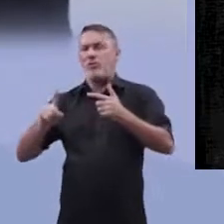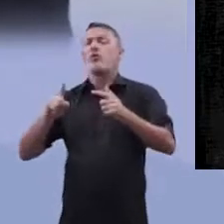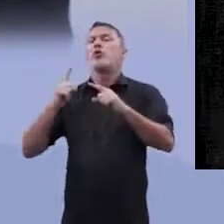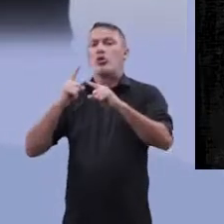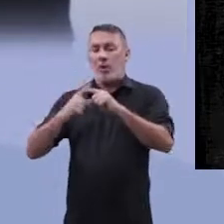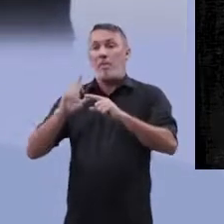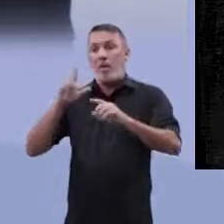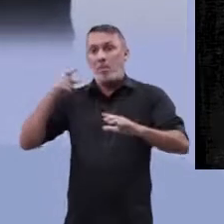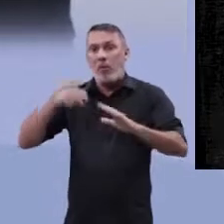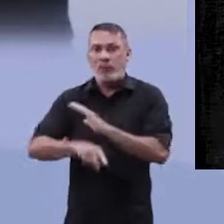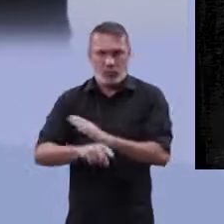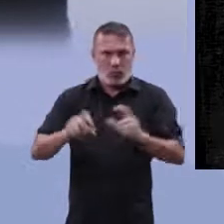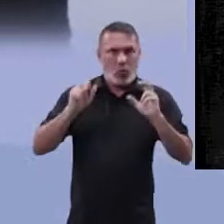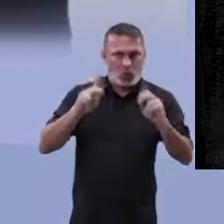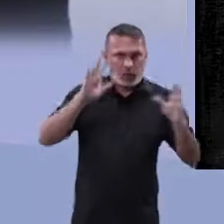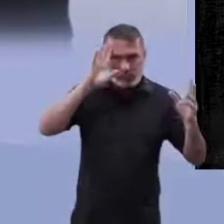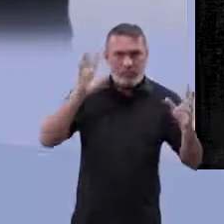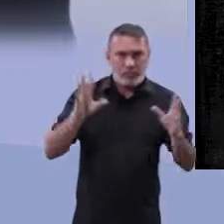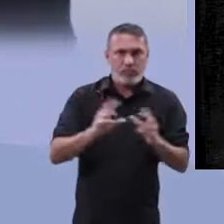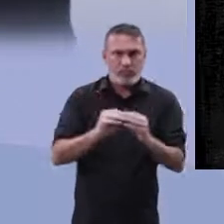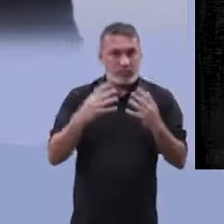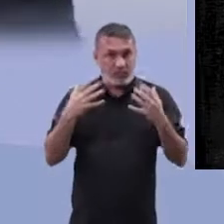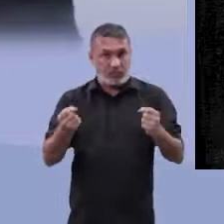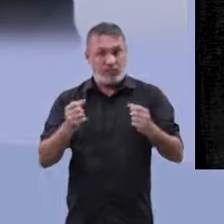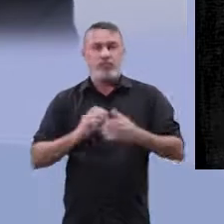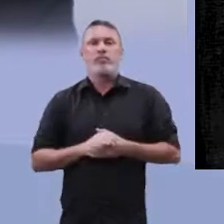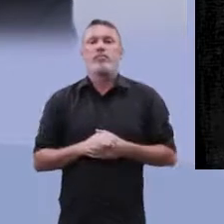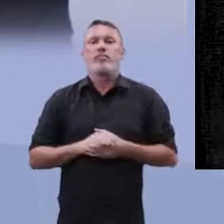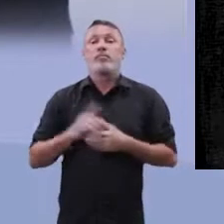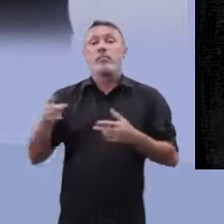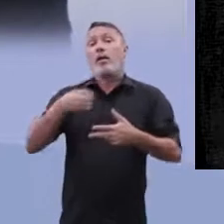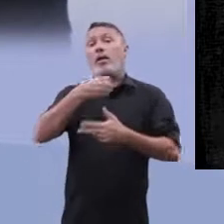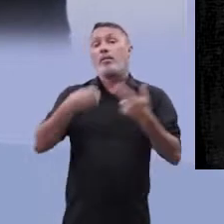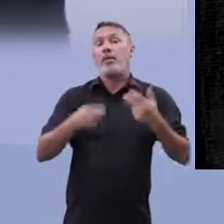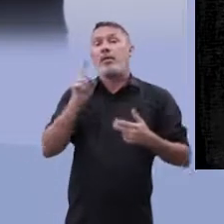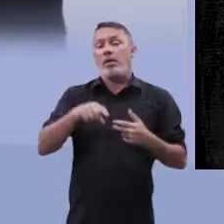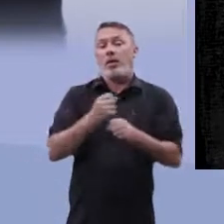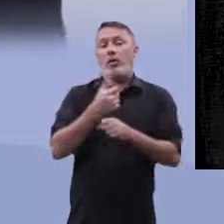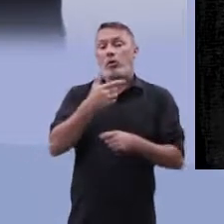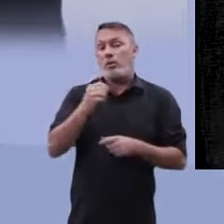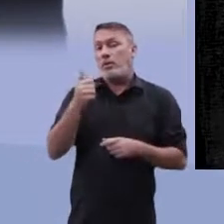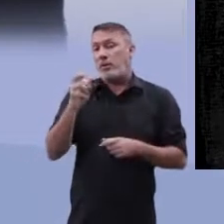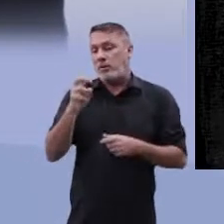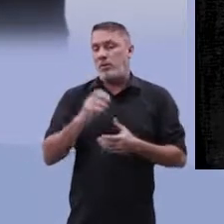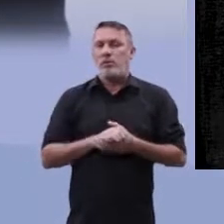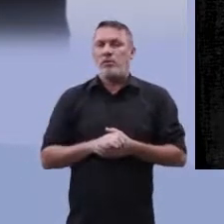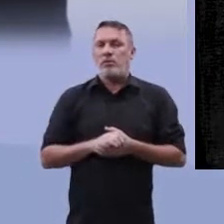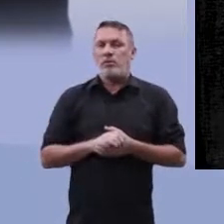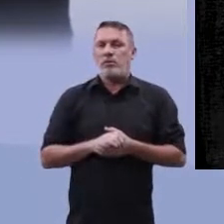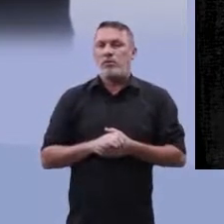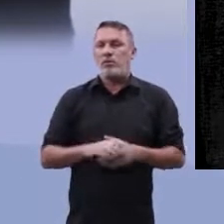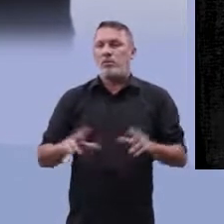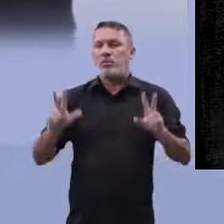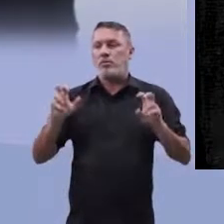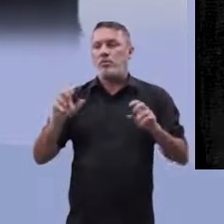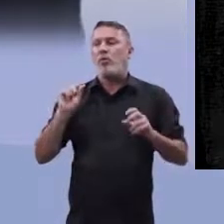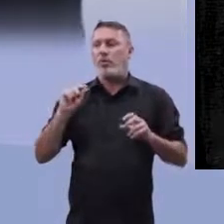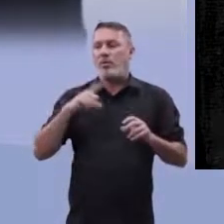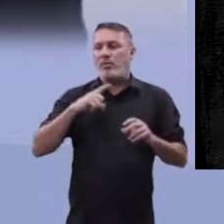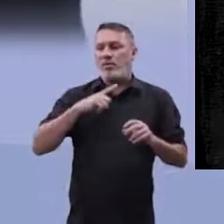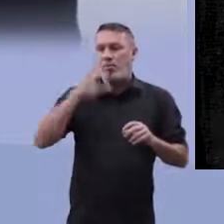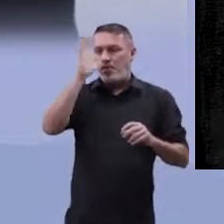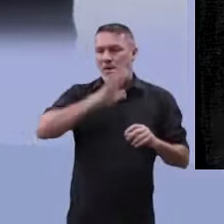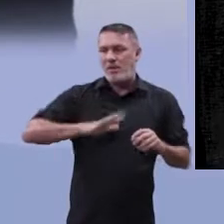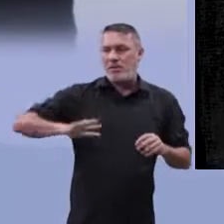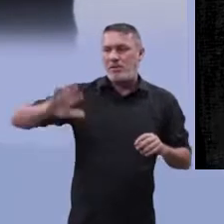esses conjuntos. Ok? Vamos para a questão 1, então? Vamos nessa, então. Essa questão caiu no Enem de 2015. As